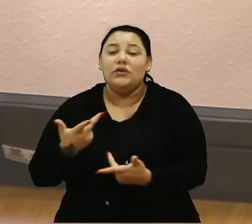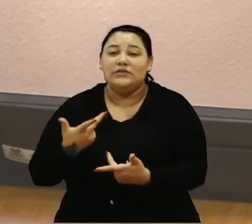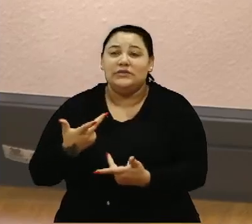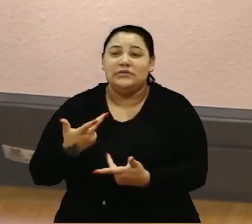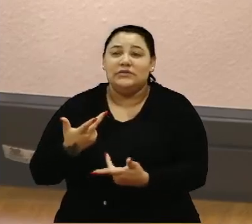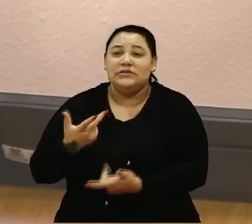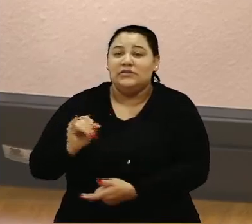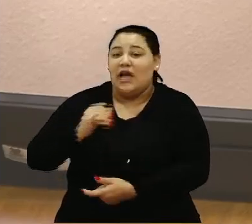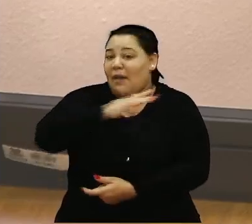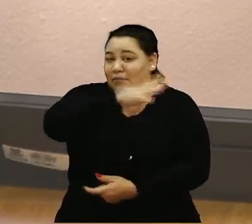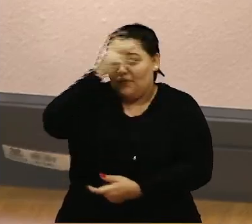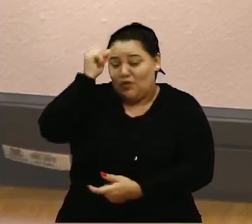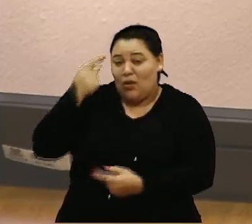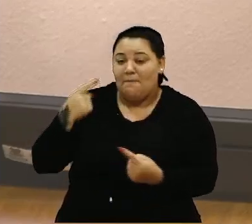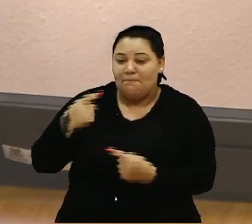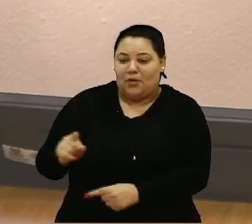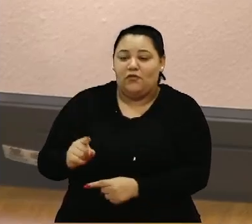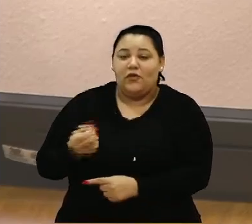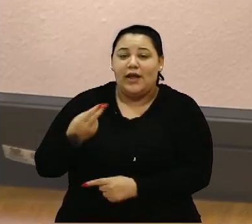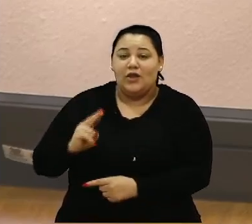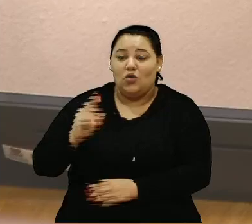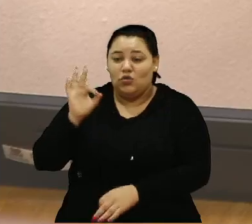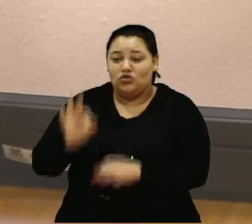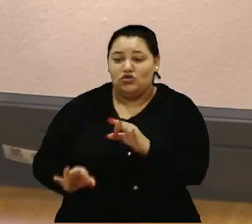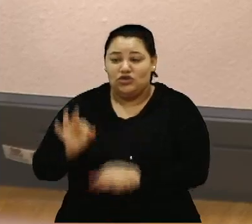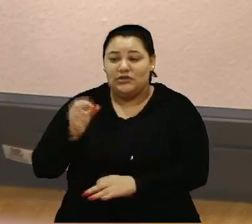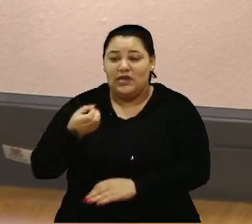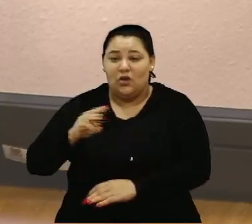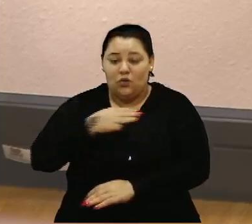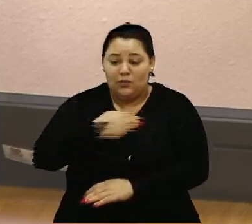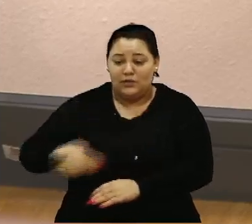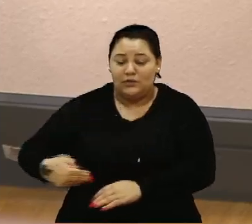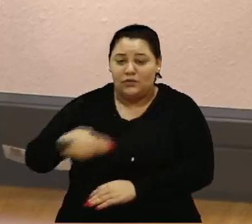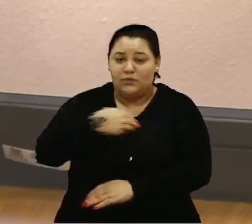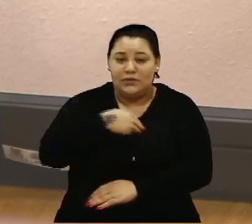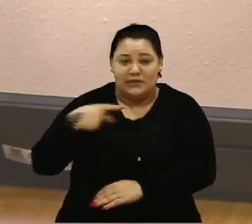for provocada, ou pela Justiça ou pelo Ministério Público.